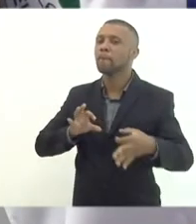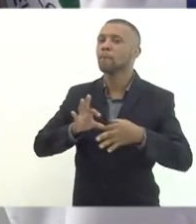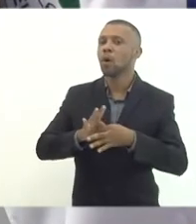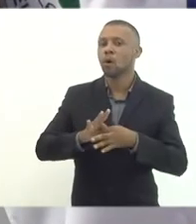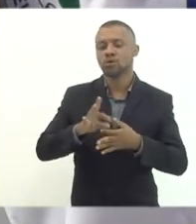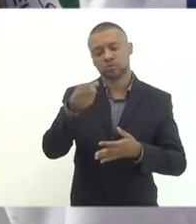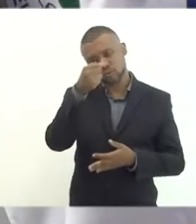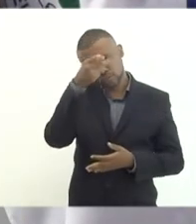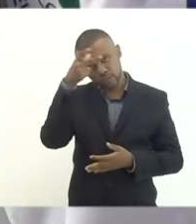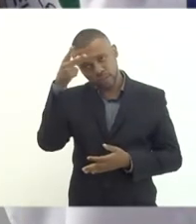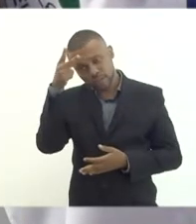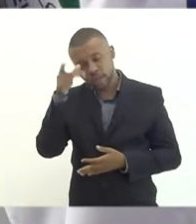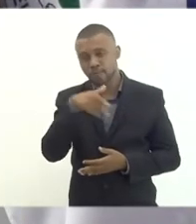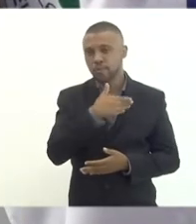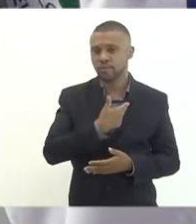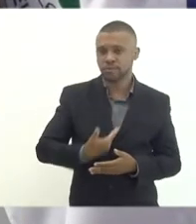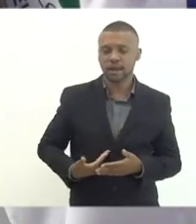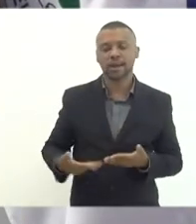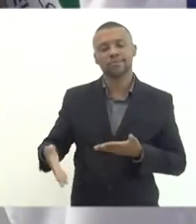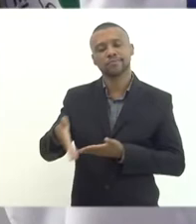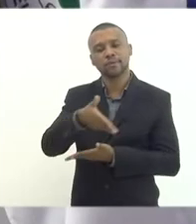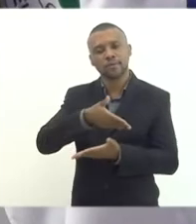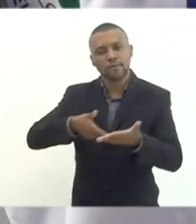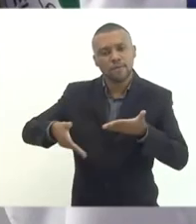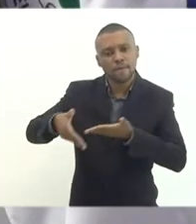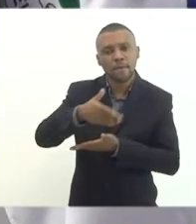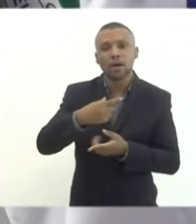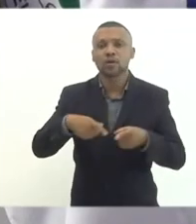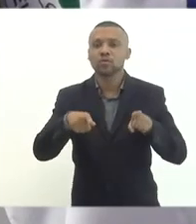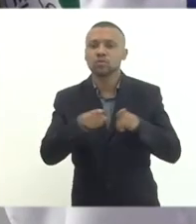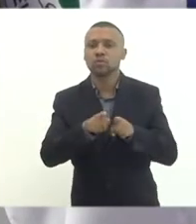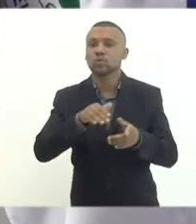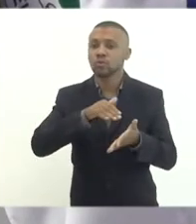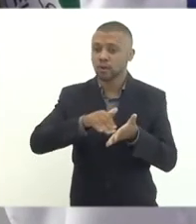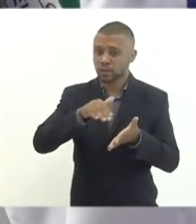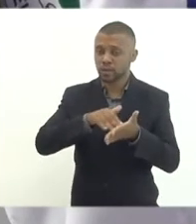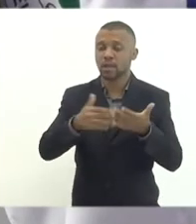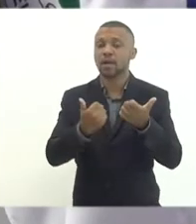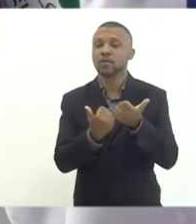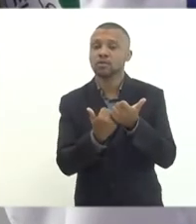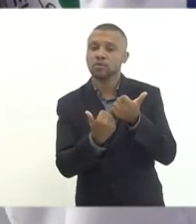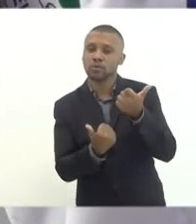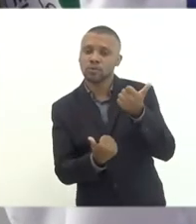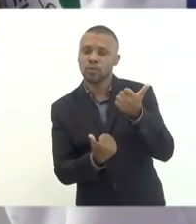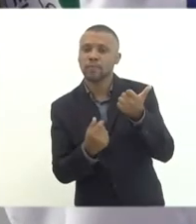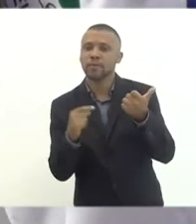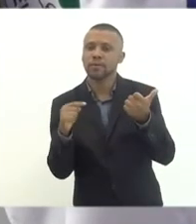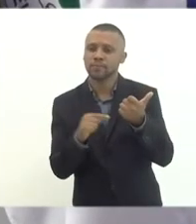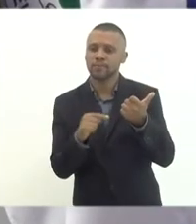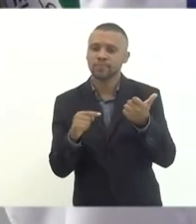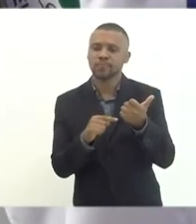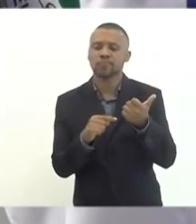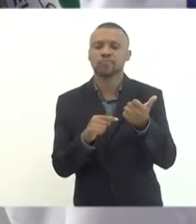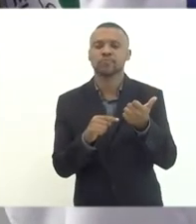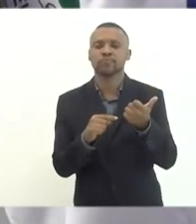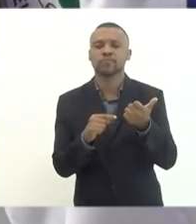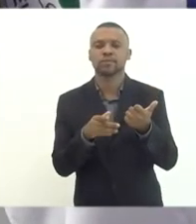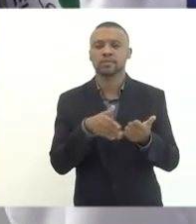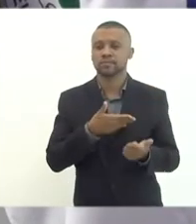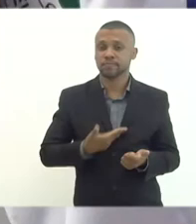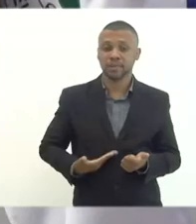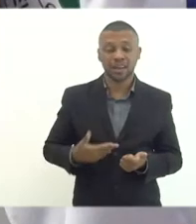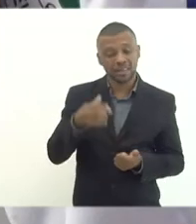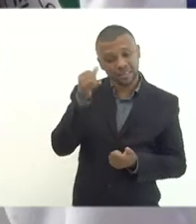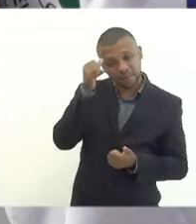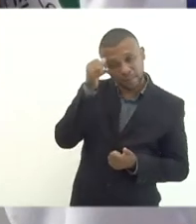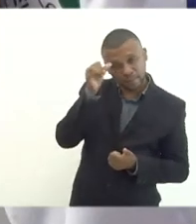com estado com a secretaria de subir é é gestado de